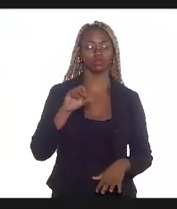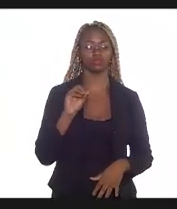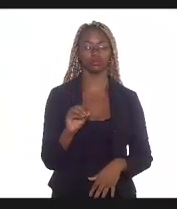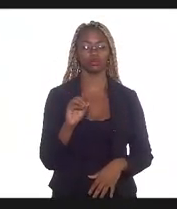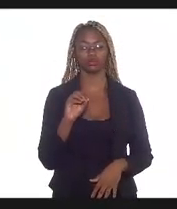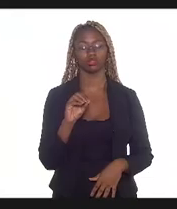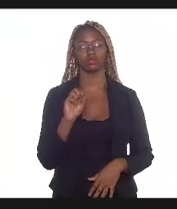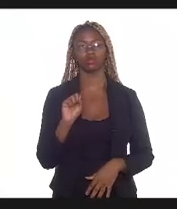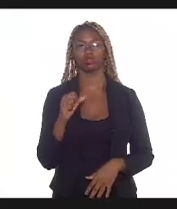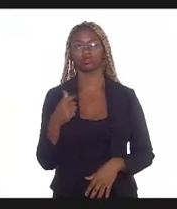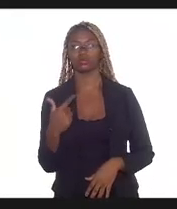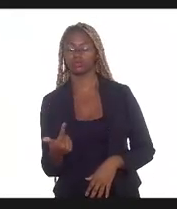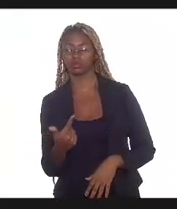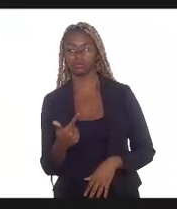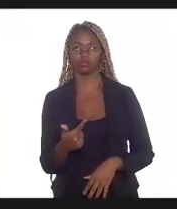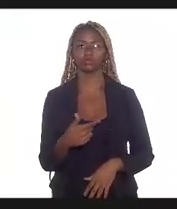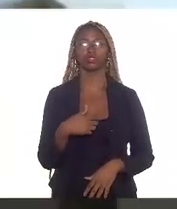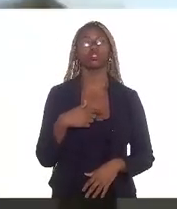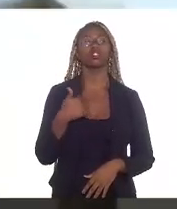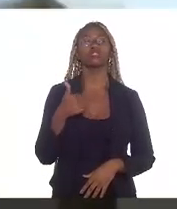9082, de 10 de novembro de 20.